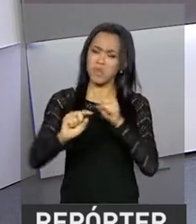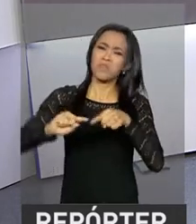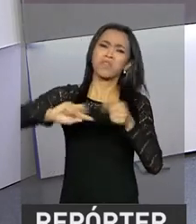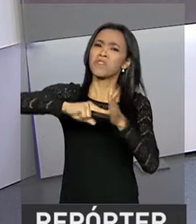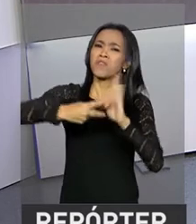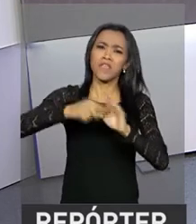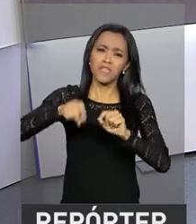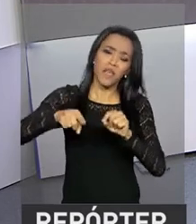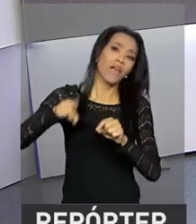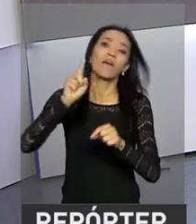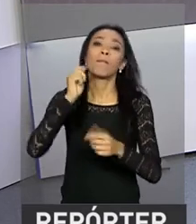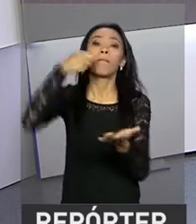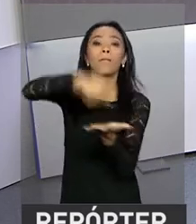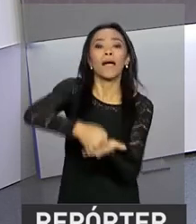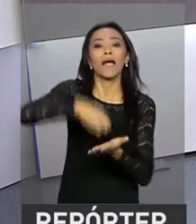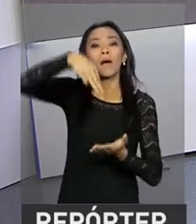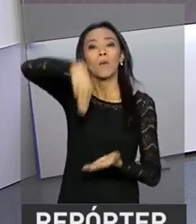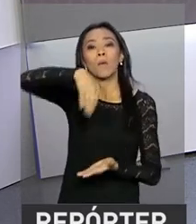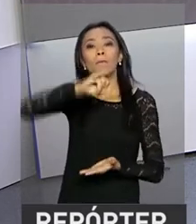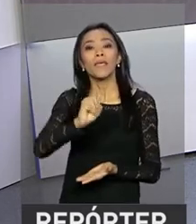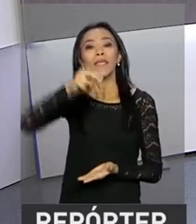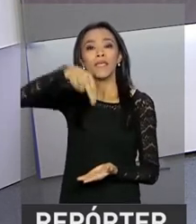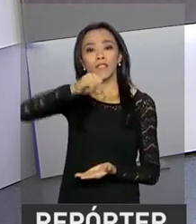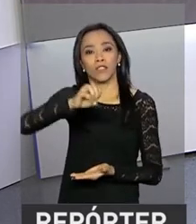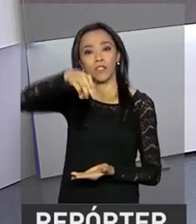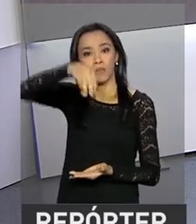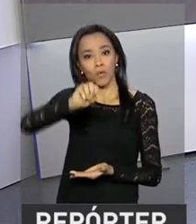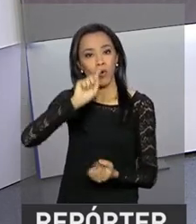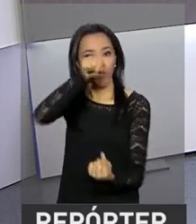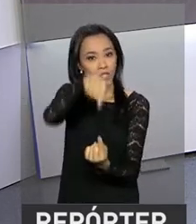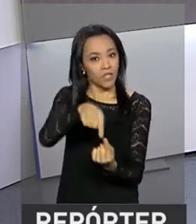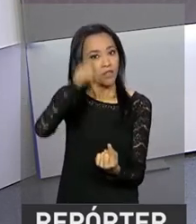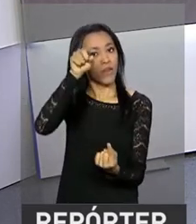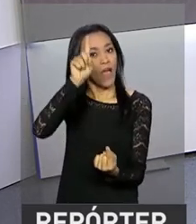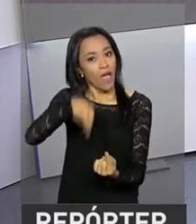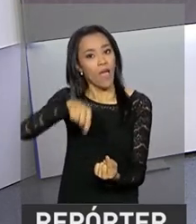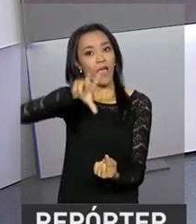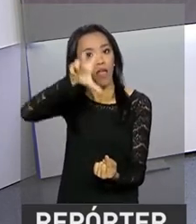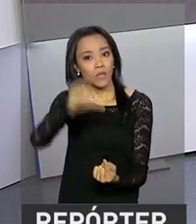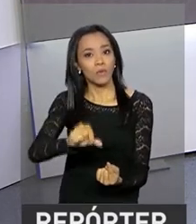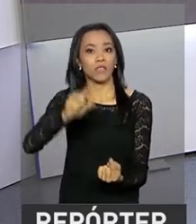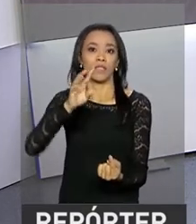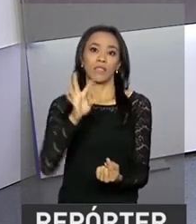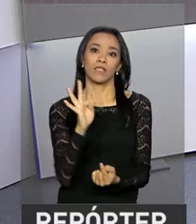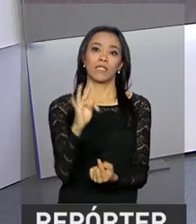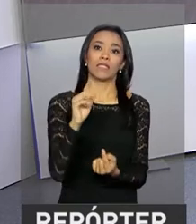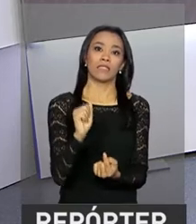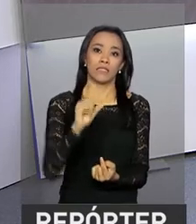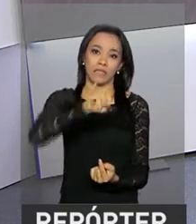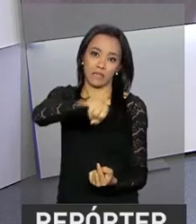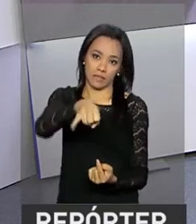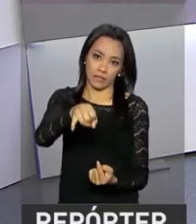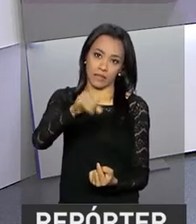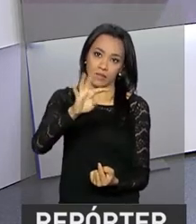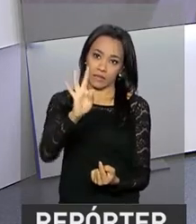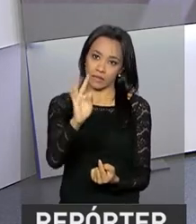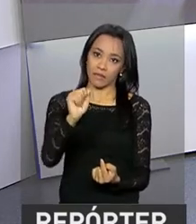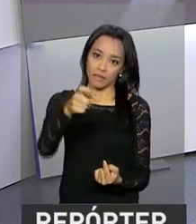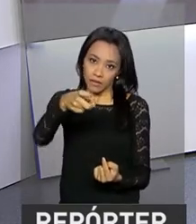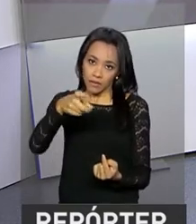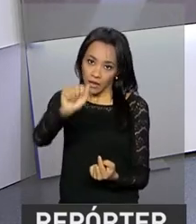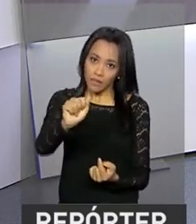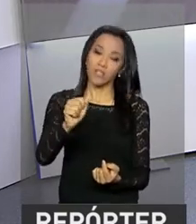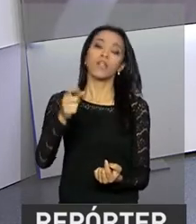mais de 30 dias. A ideia é diminuir as taxas e os custos desse meio de pagamento. E o consumidor pode